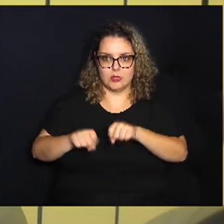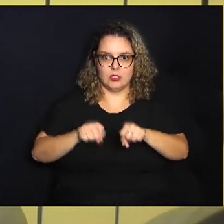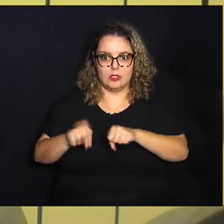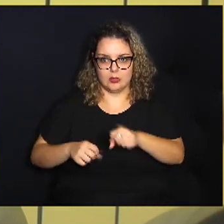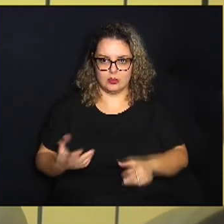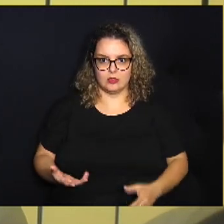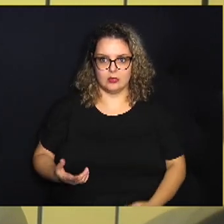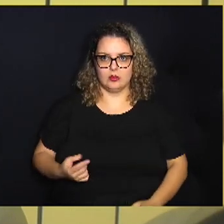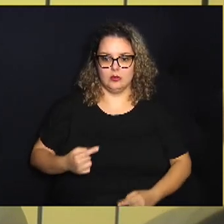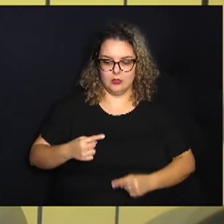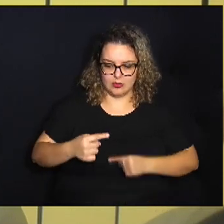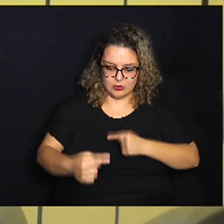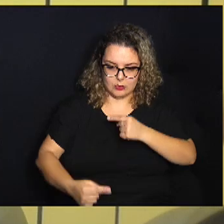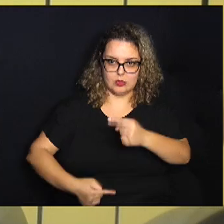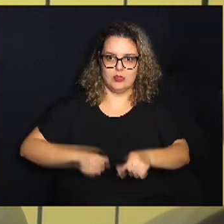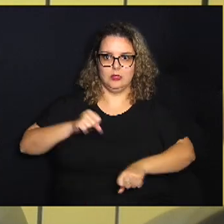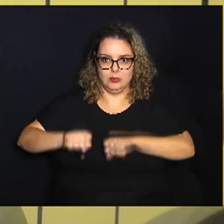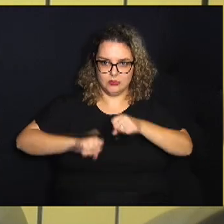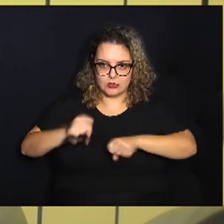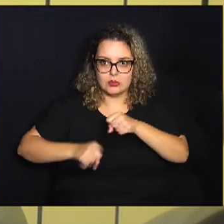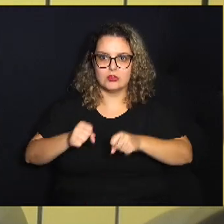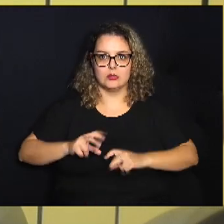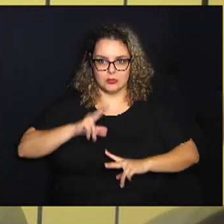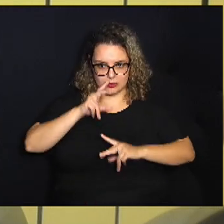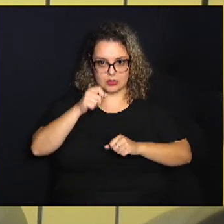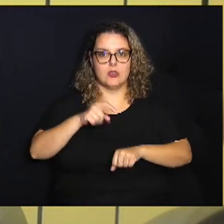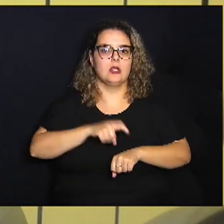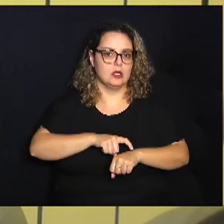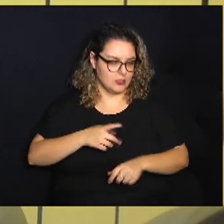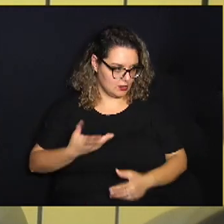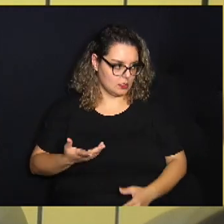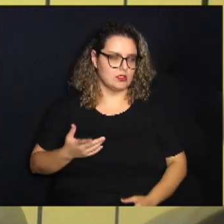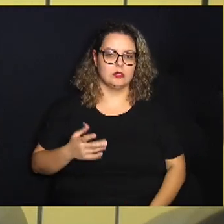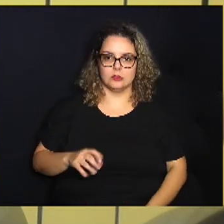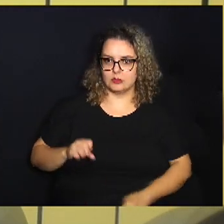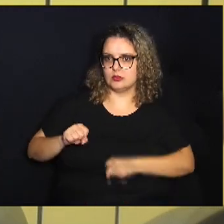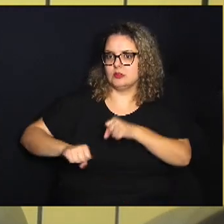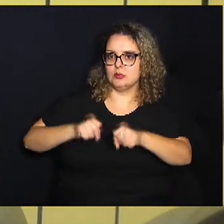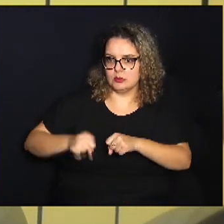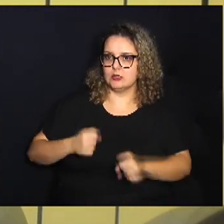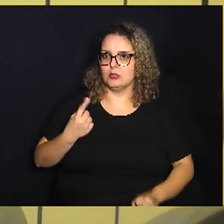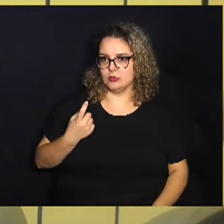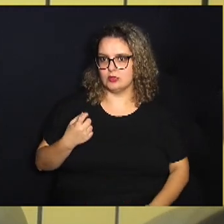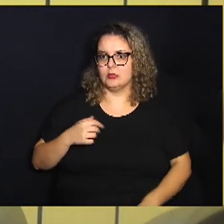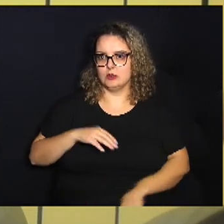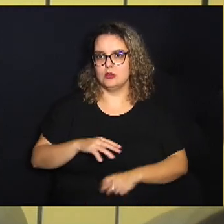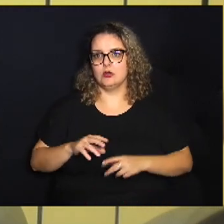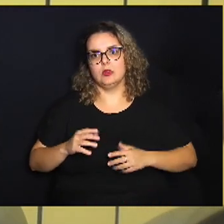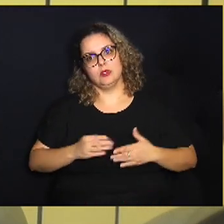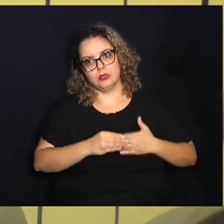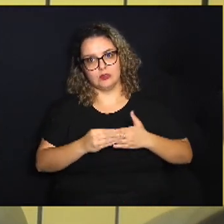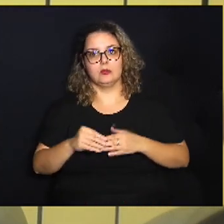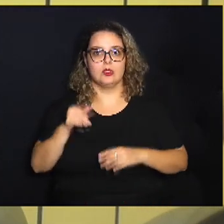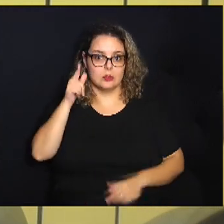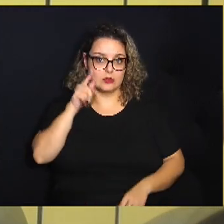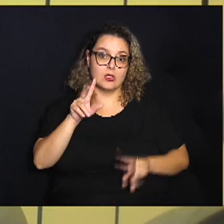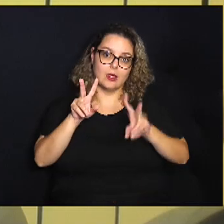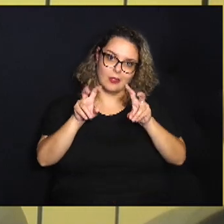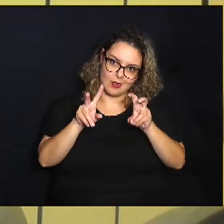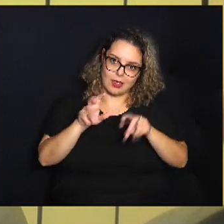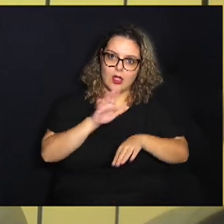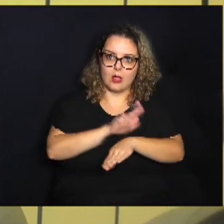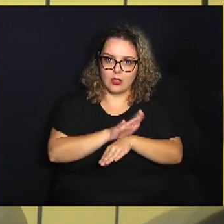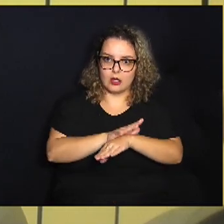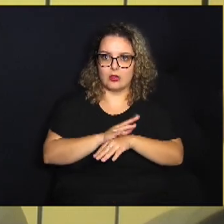uma corrente só, as duas fazem força, lógico. Você nessa vai na hora, é a única hora que o guia consegue ajudar, né? Porque a